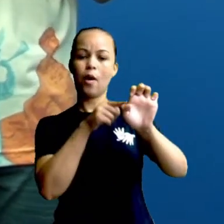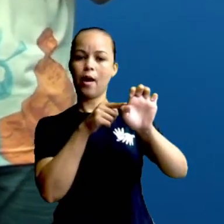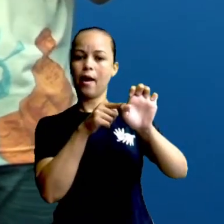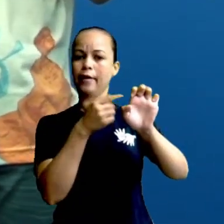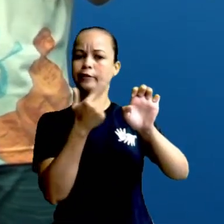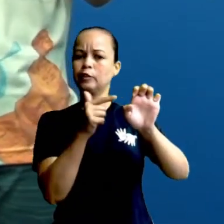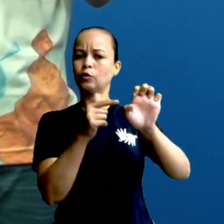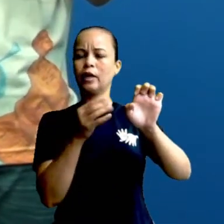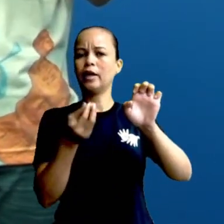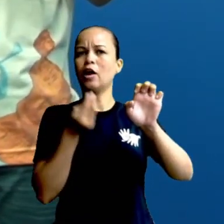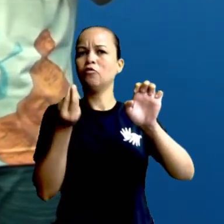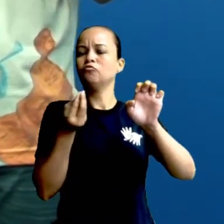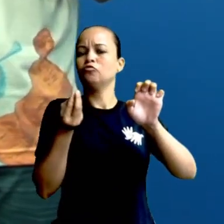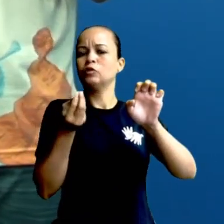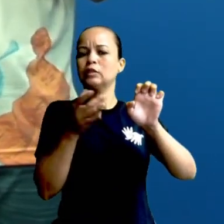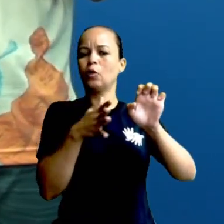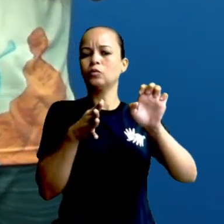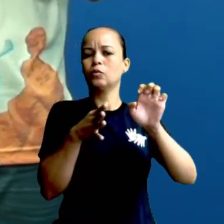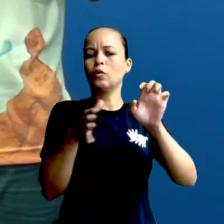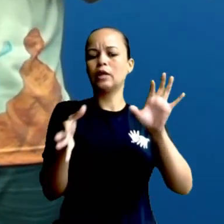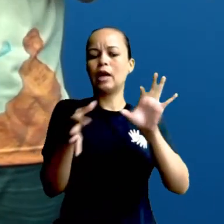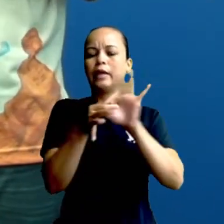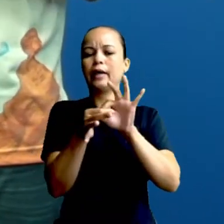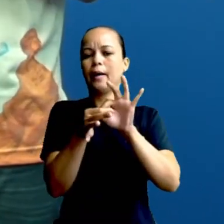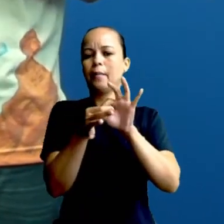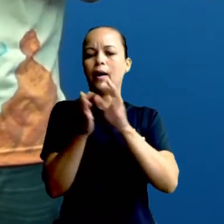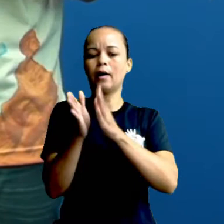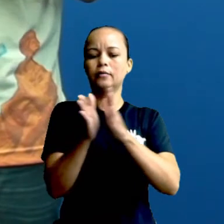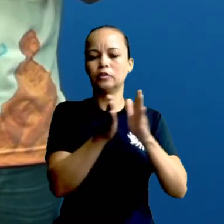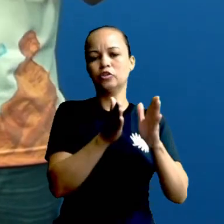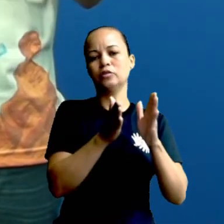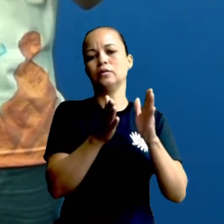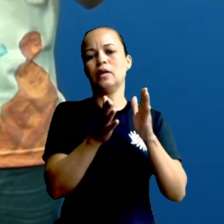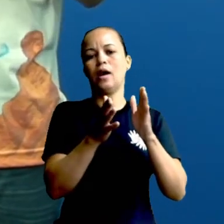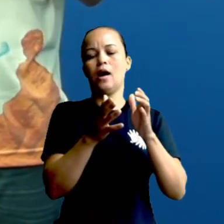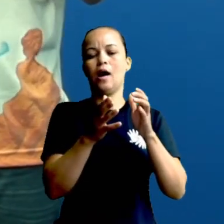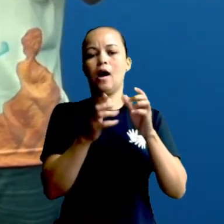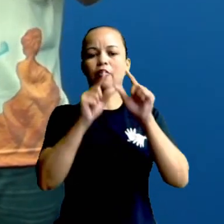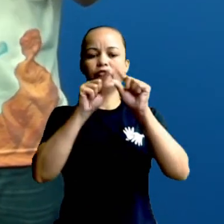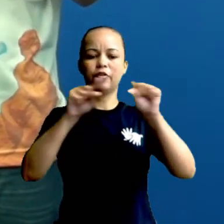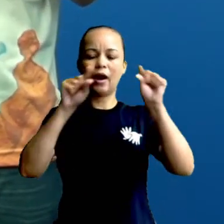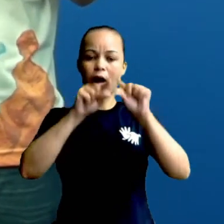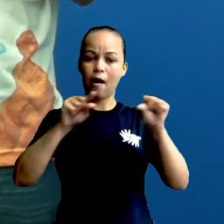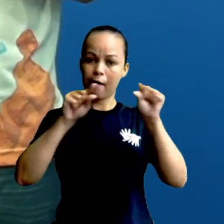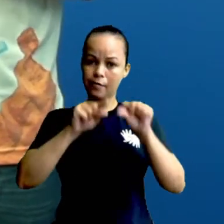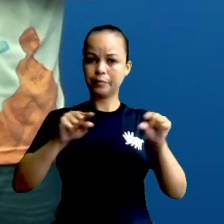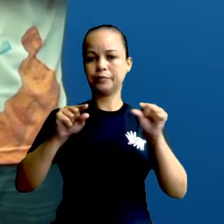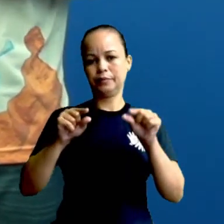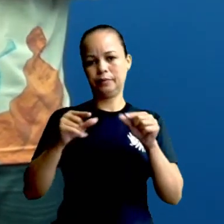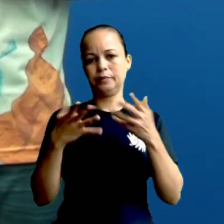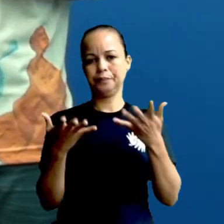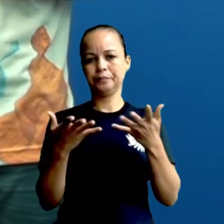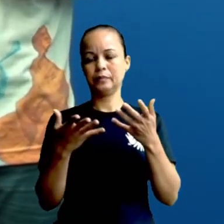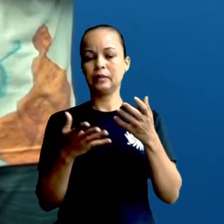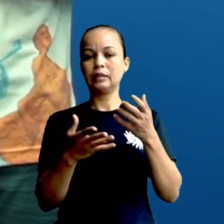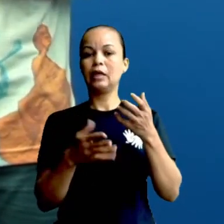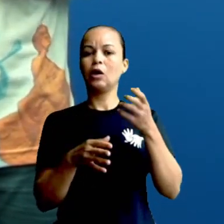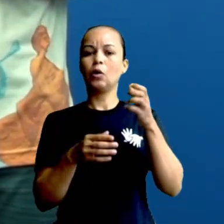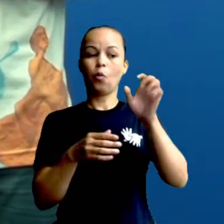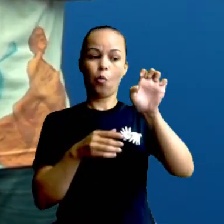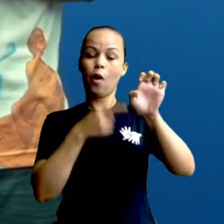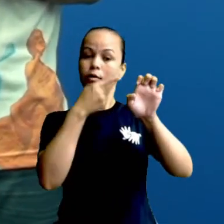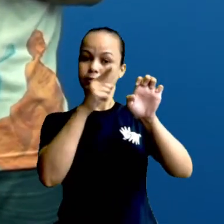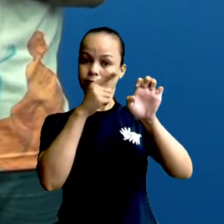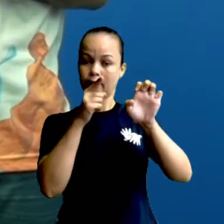frase ela tem essa função me ligar partes na oração ou desligar orações sem o